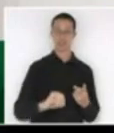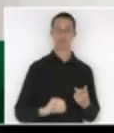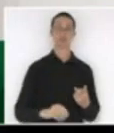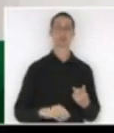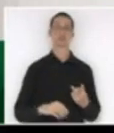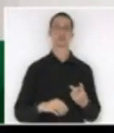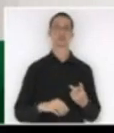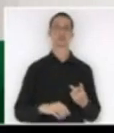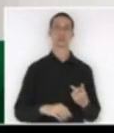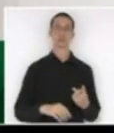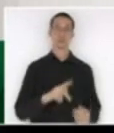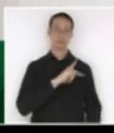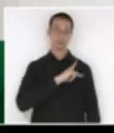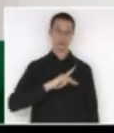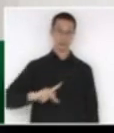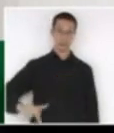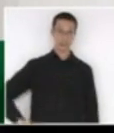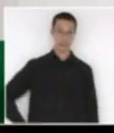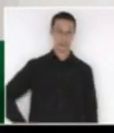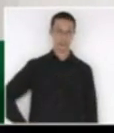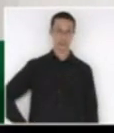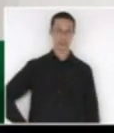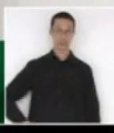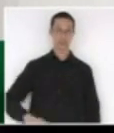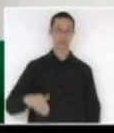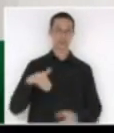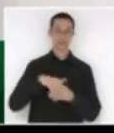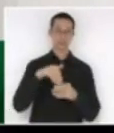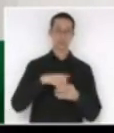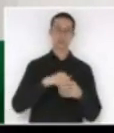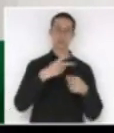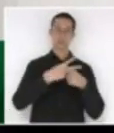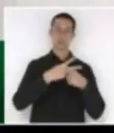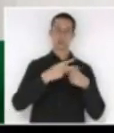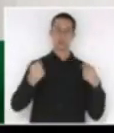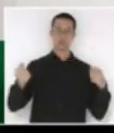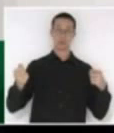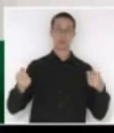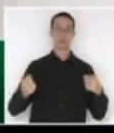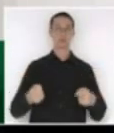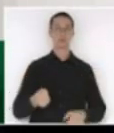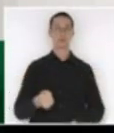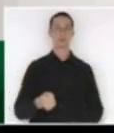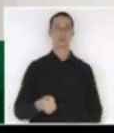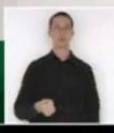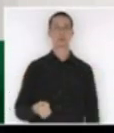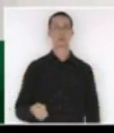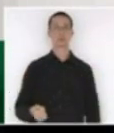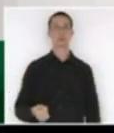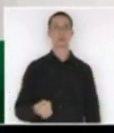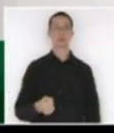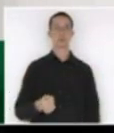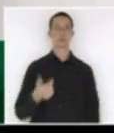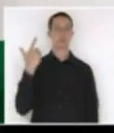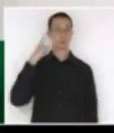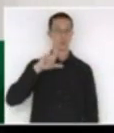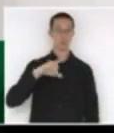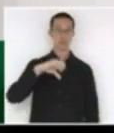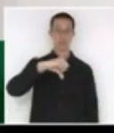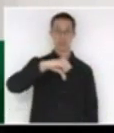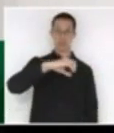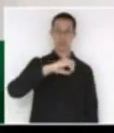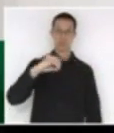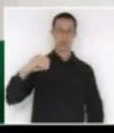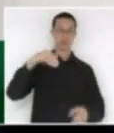para presidente, tive a satisfação de ver eleito, com mais de 900 votos,